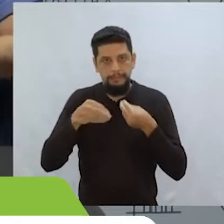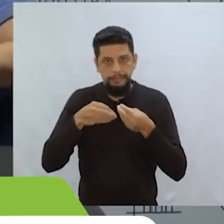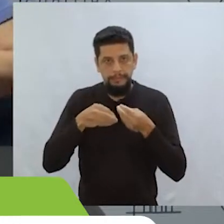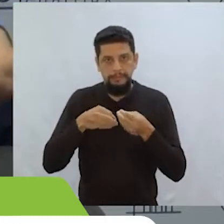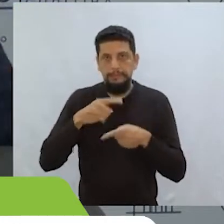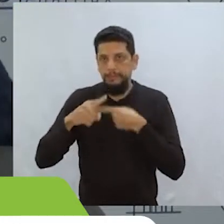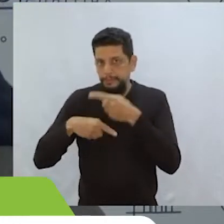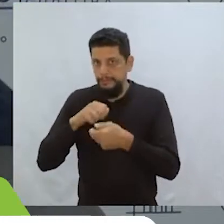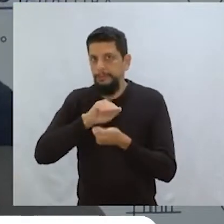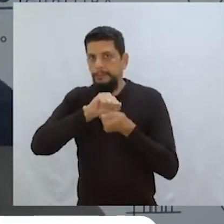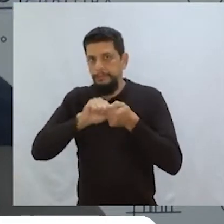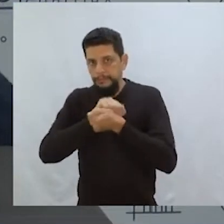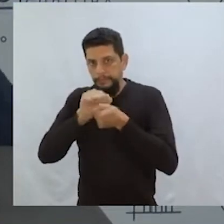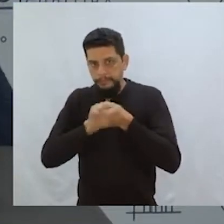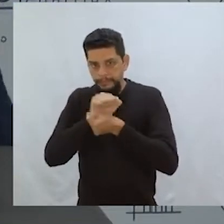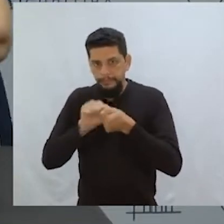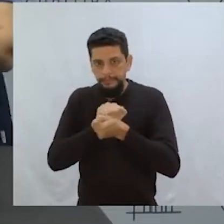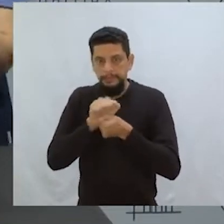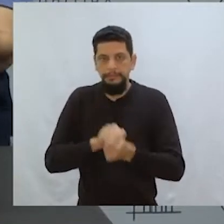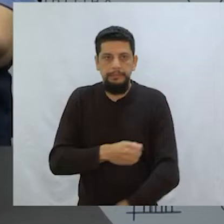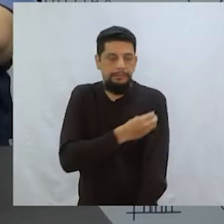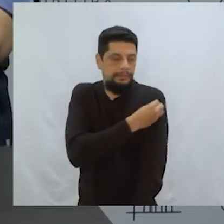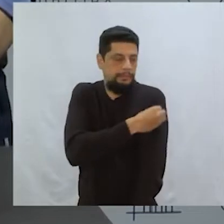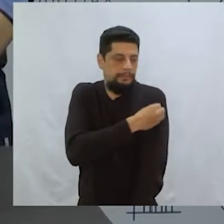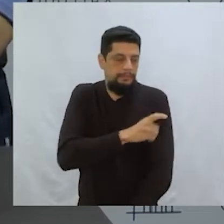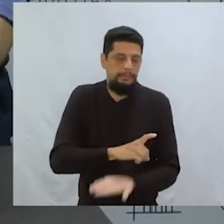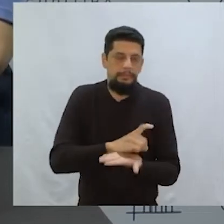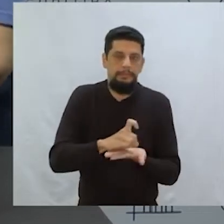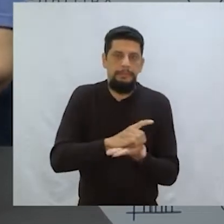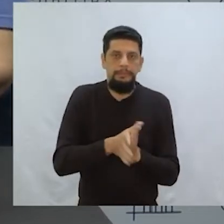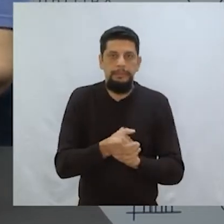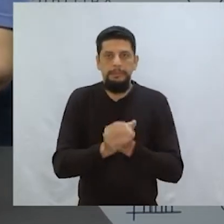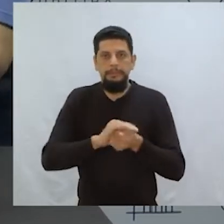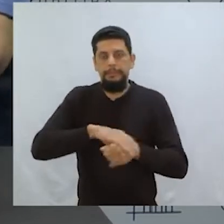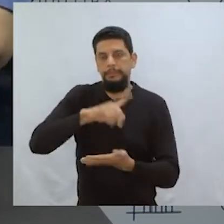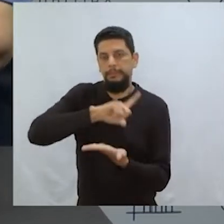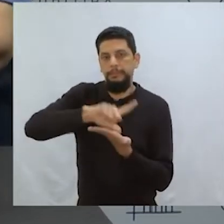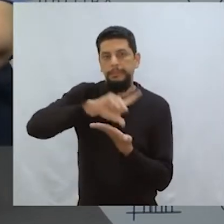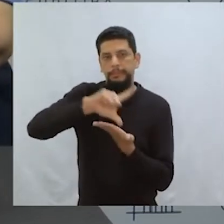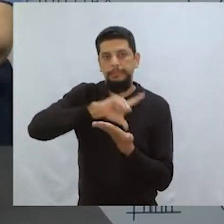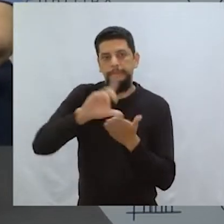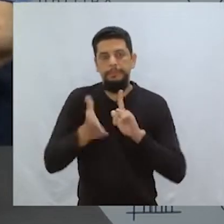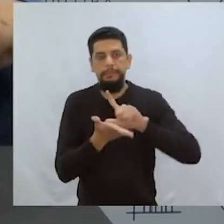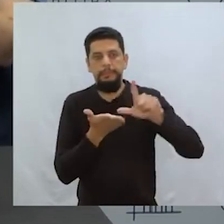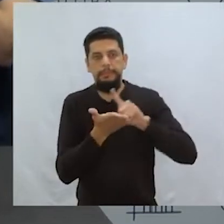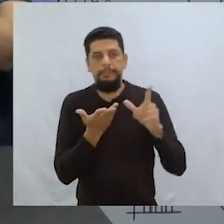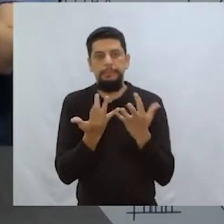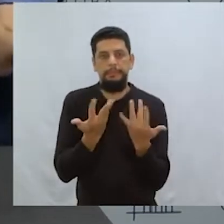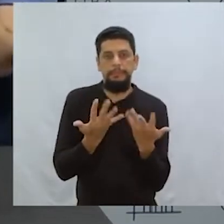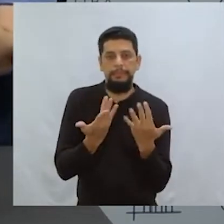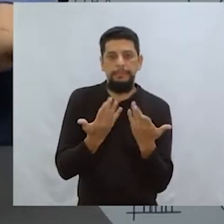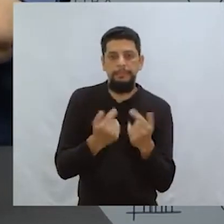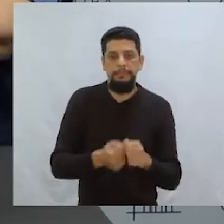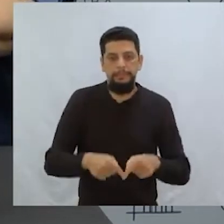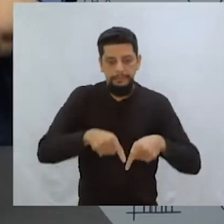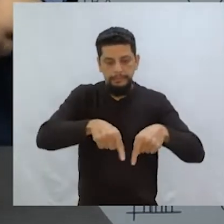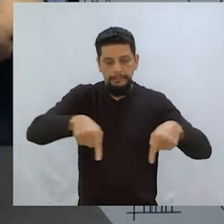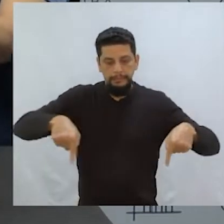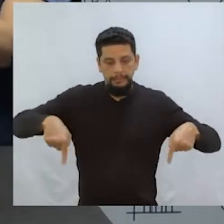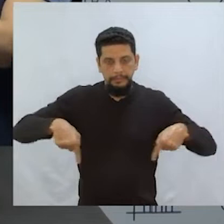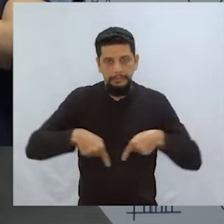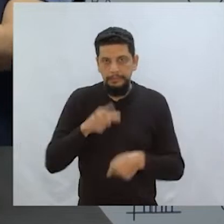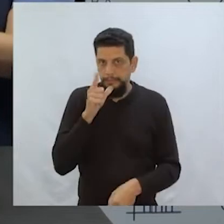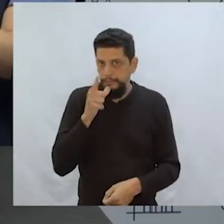Isso mesmo. Passar um pouquinho. Higienizar as mãos, Isso né? Depois de mesmo. pegar na Só que não máscara. temos uma pia,